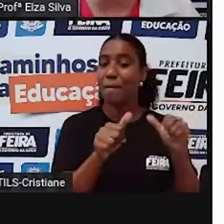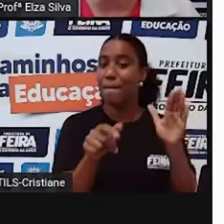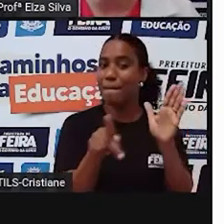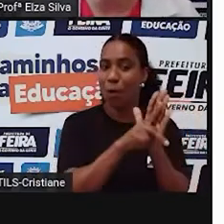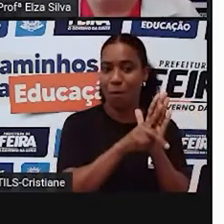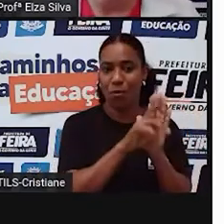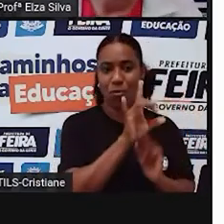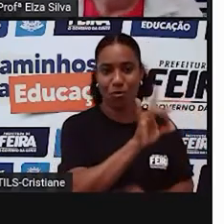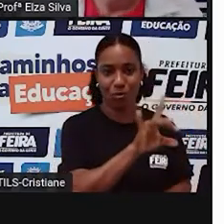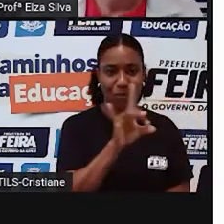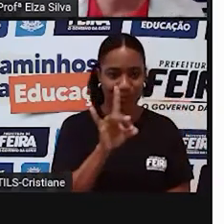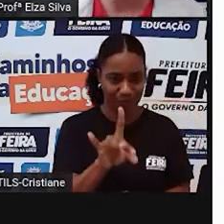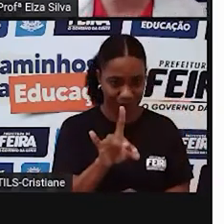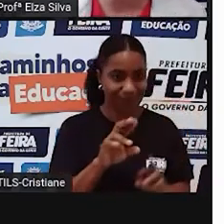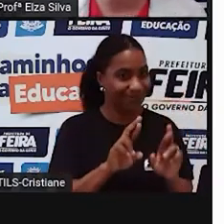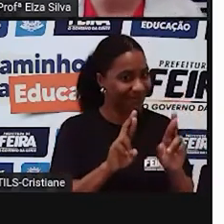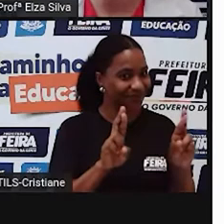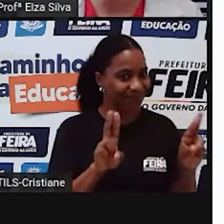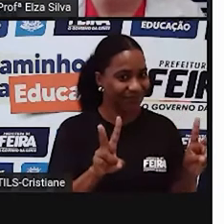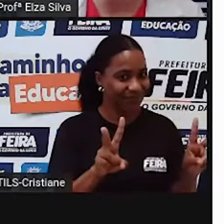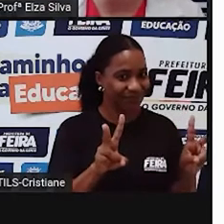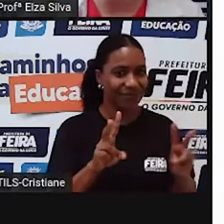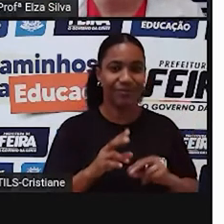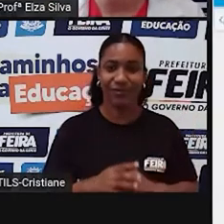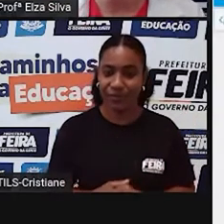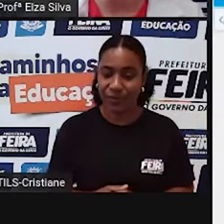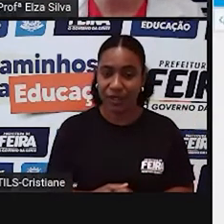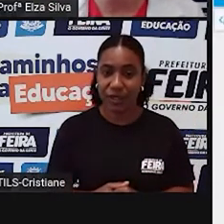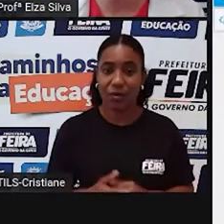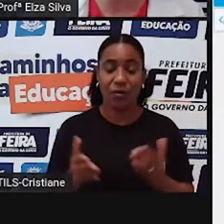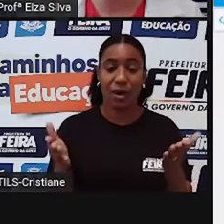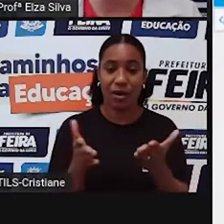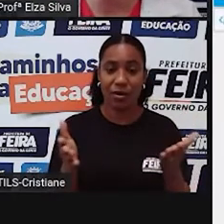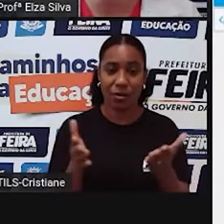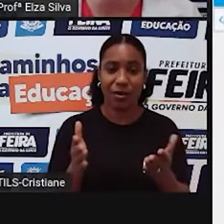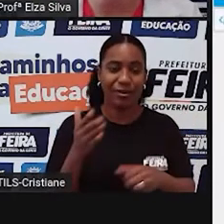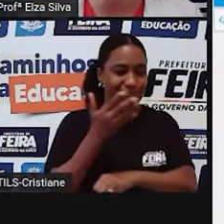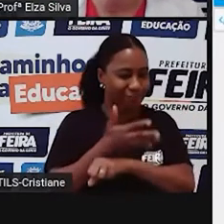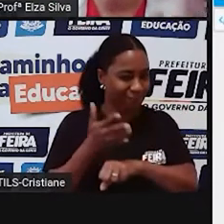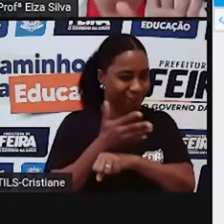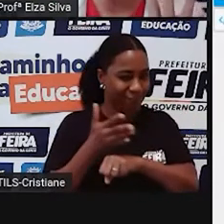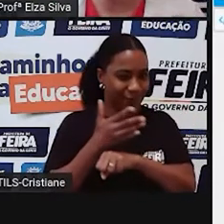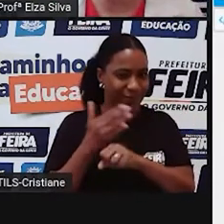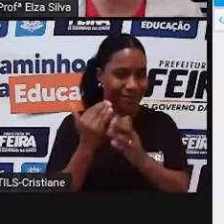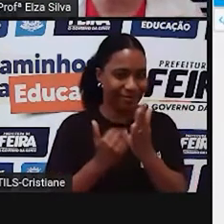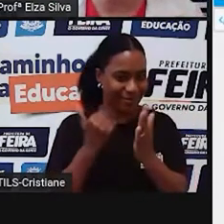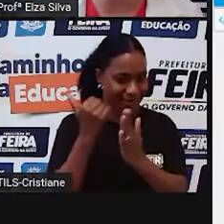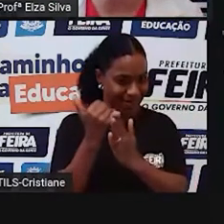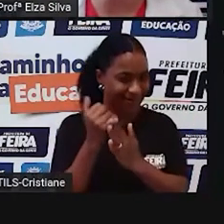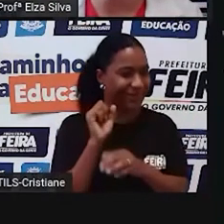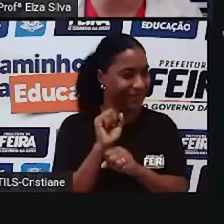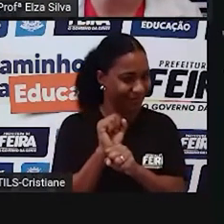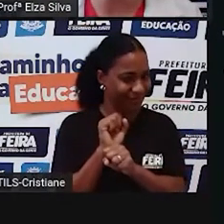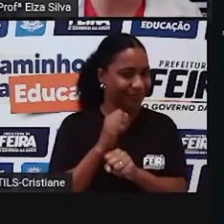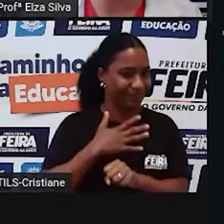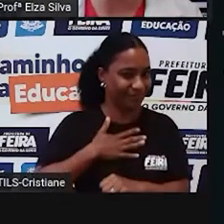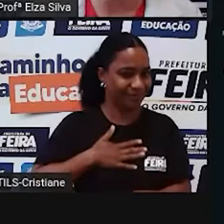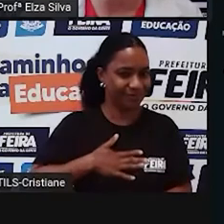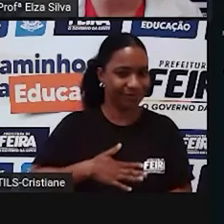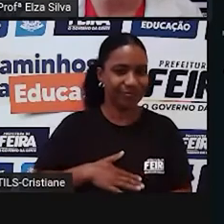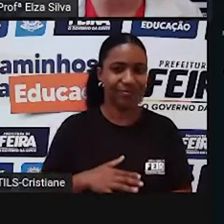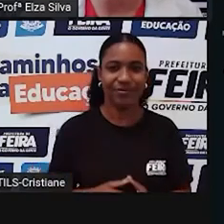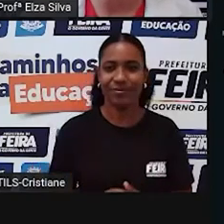cada verbo. Então, vamos aprender um pouquinho mais juntos, revisando esse assunto. Just a moment, please.